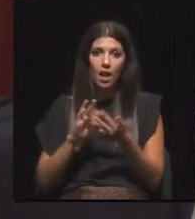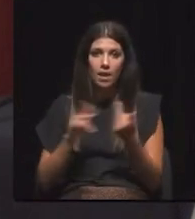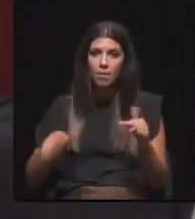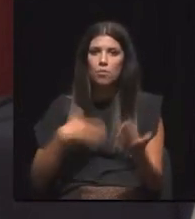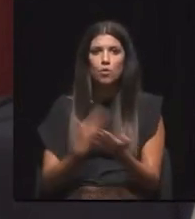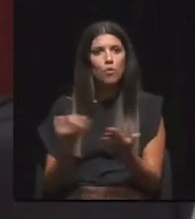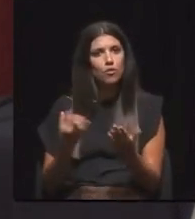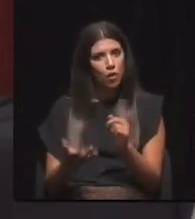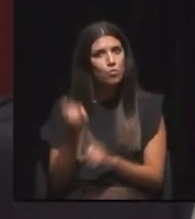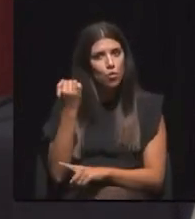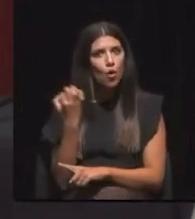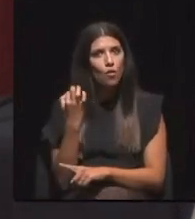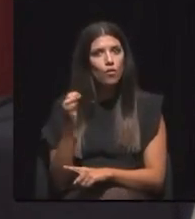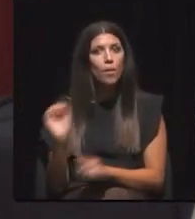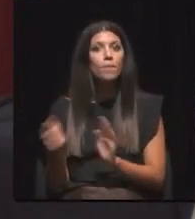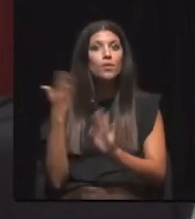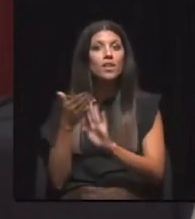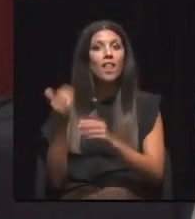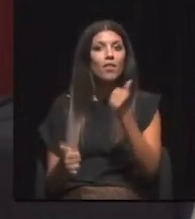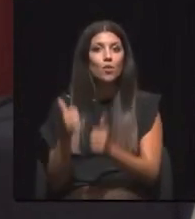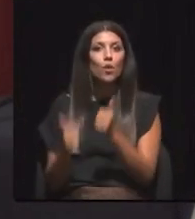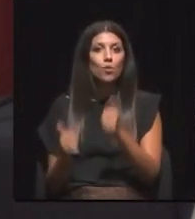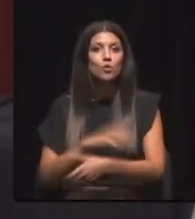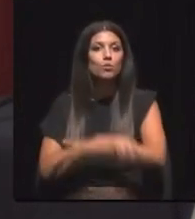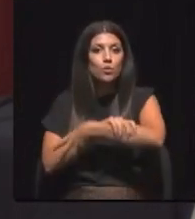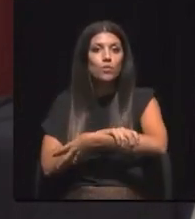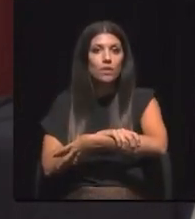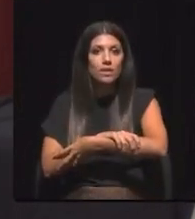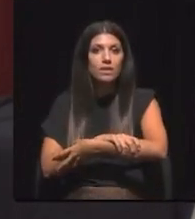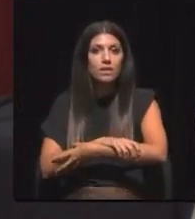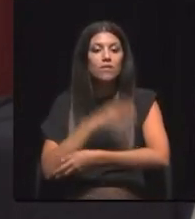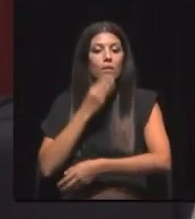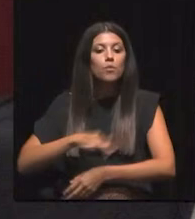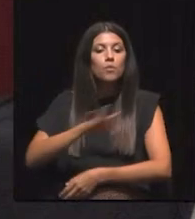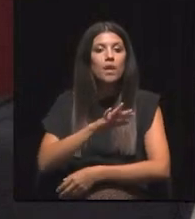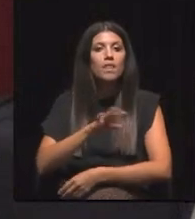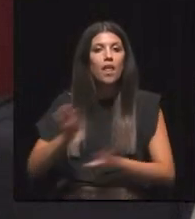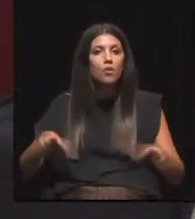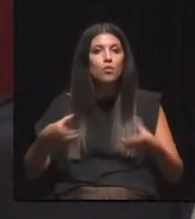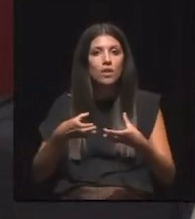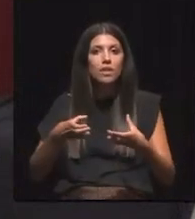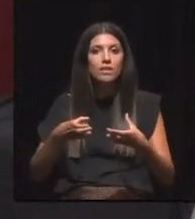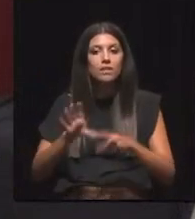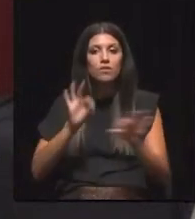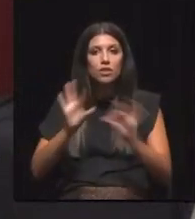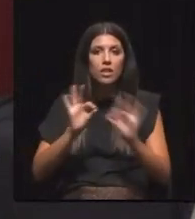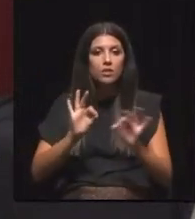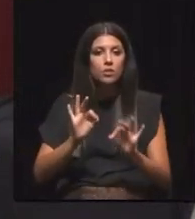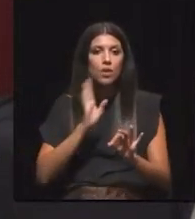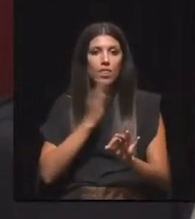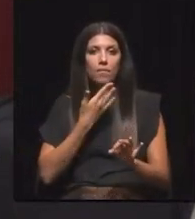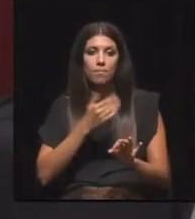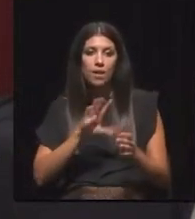com sucesso, entre outras, a prioridade nos concursos às cooperativas em propriedade coletiva e a seleção das propostas mediante o mérito